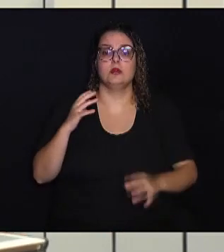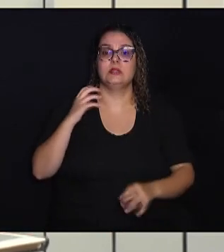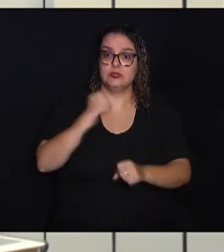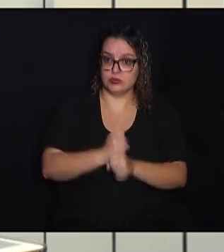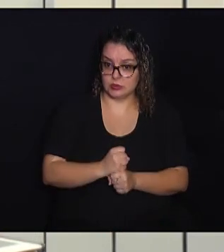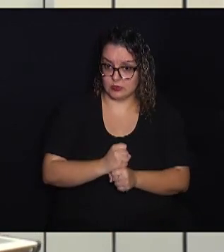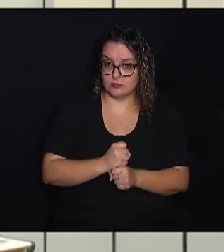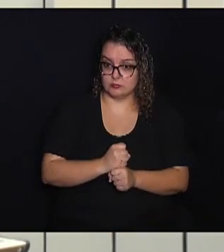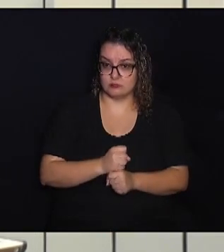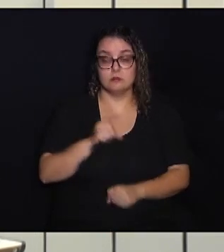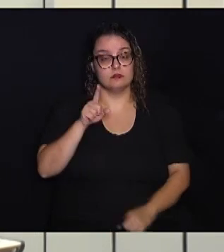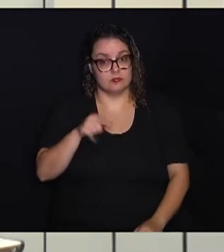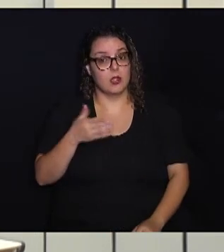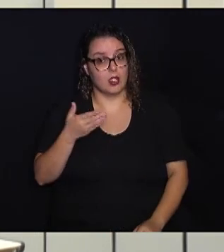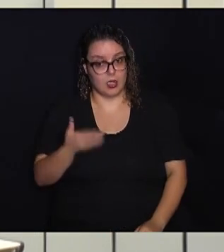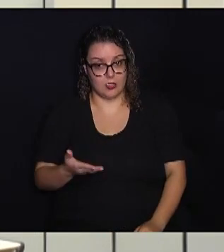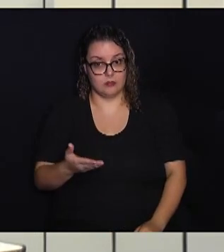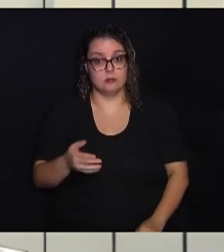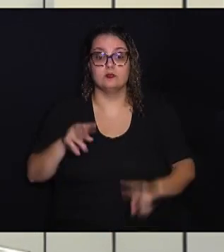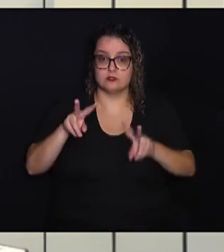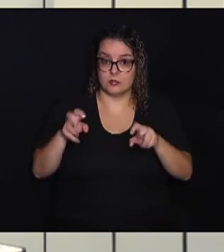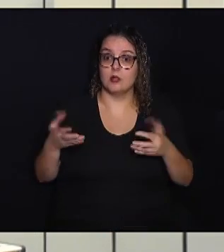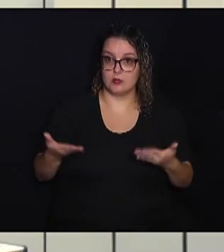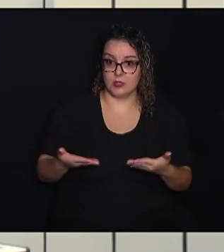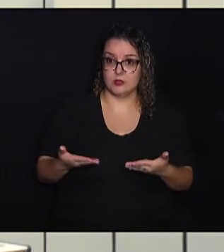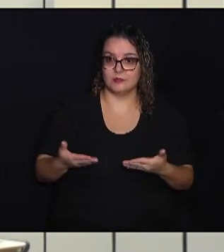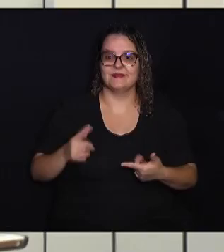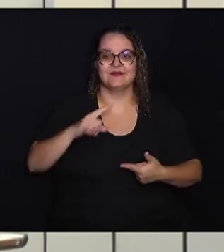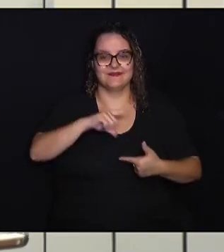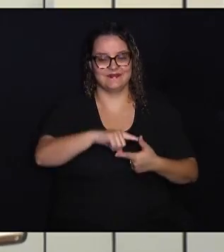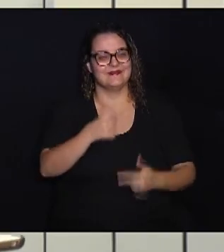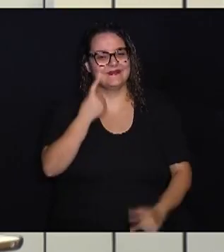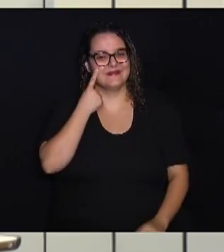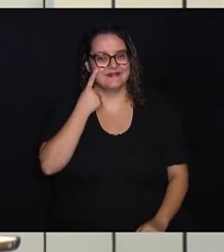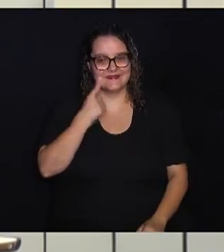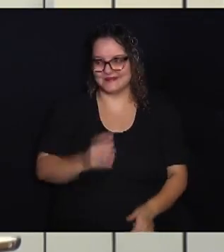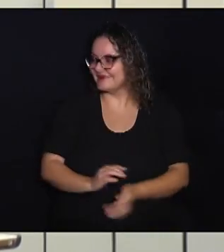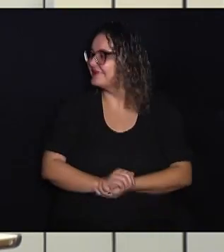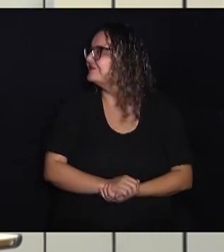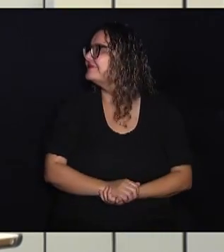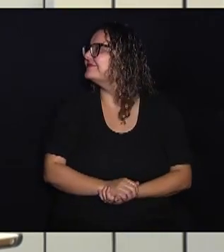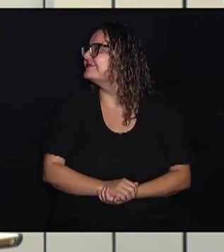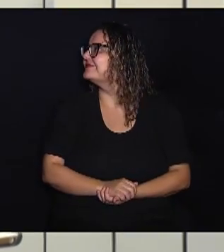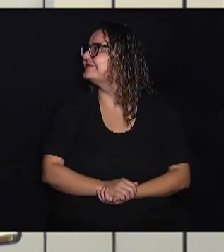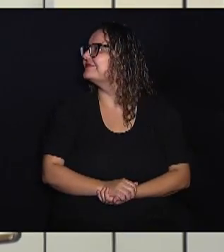totalidade. E é exatamente esse o tema de hoje do quadro De Olho na Educação.